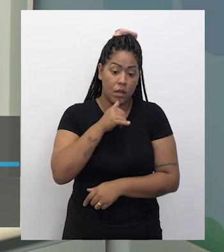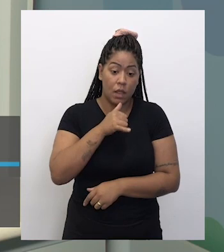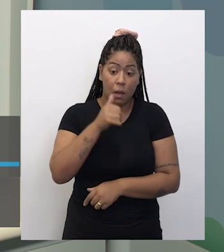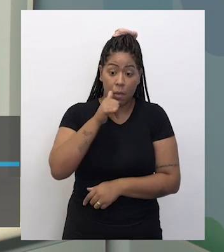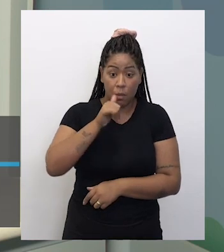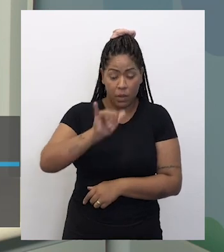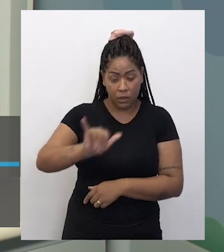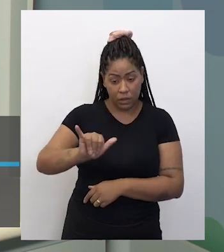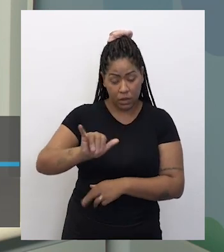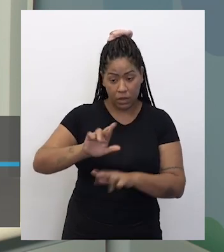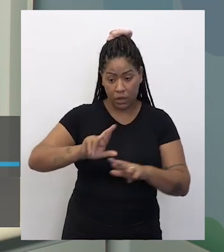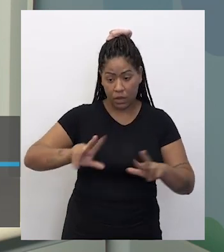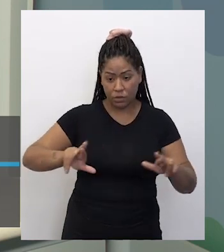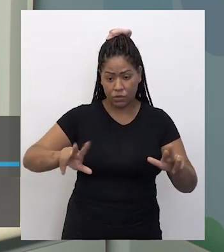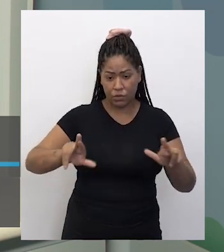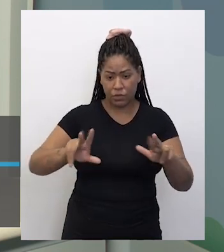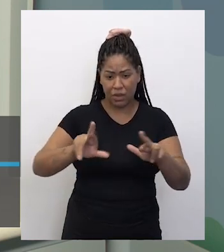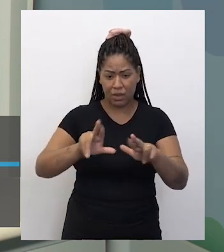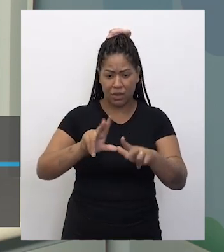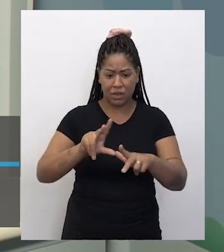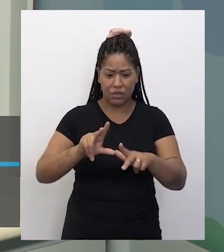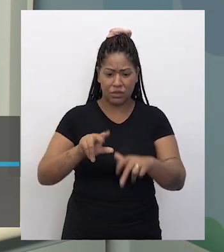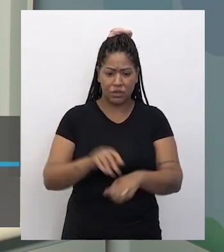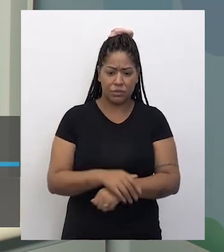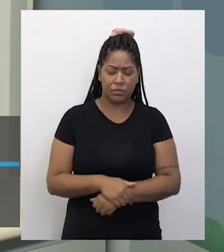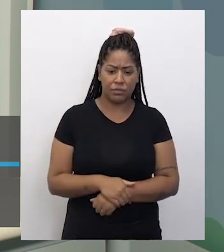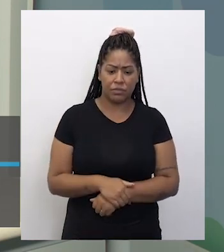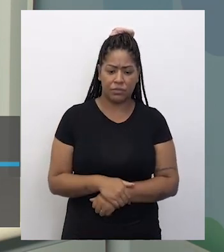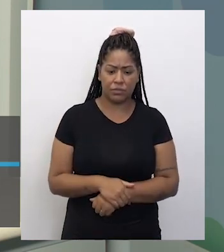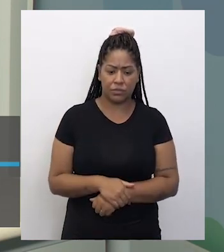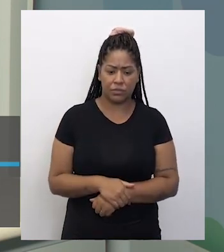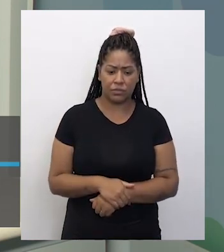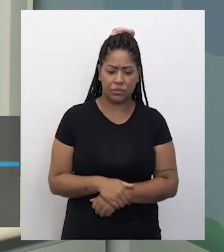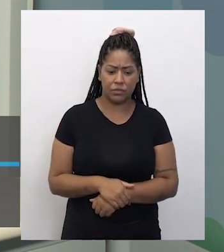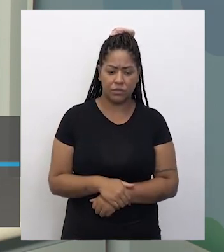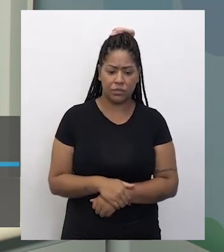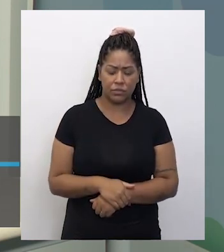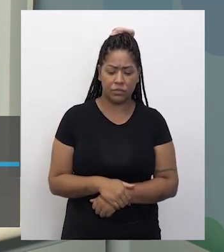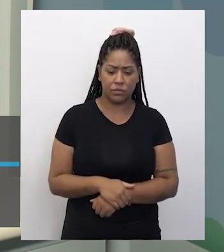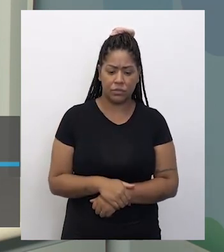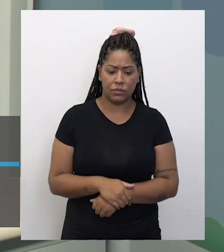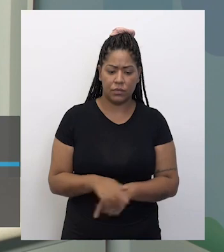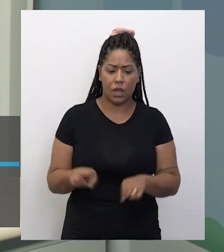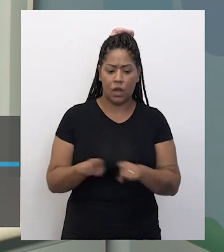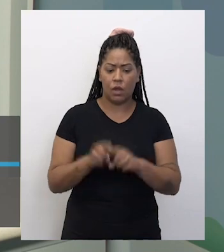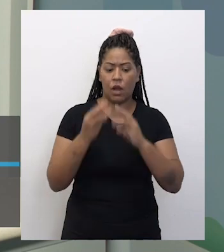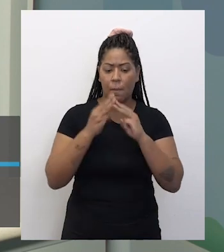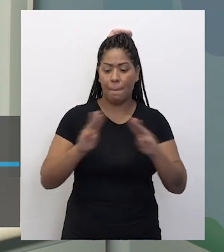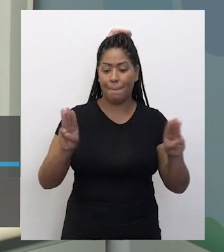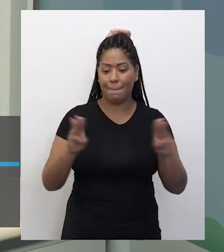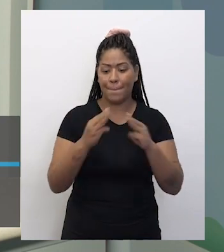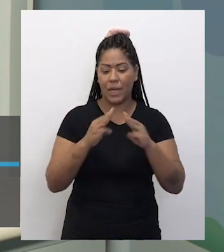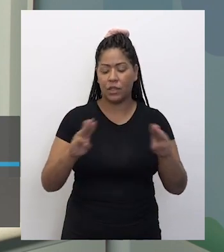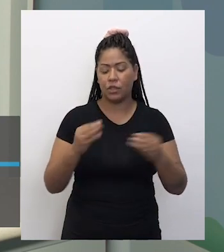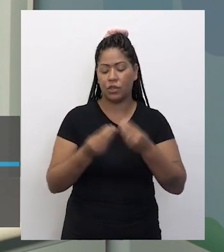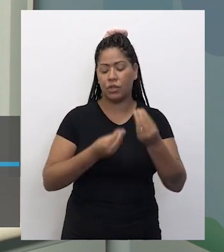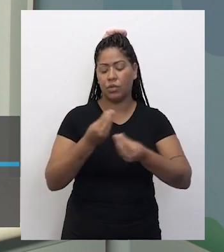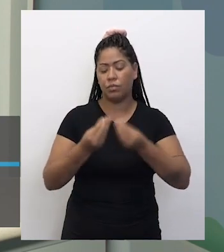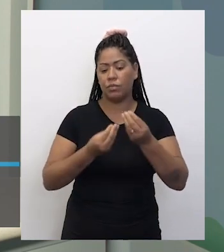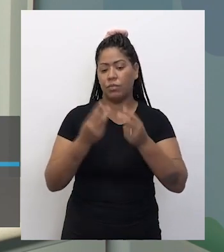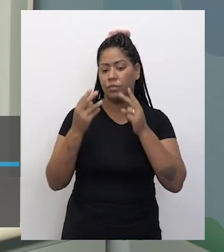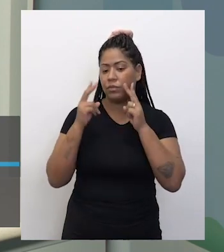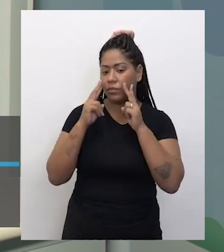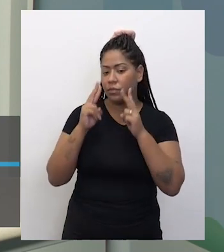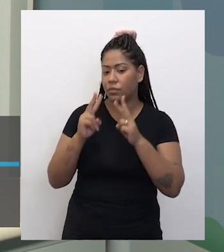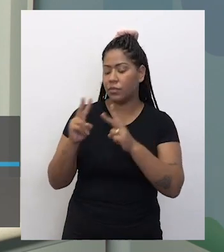uma definição específica. Eu vou voltar. Agora eu vou ler a definição de marketing para vocês. E já explico já para vocês entenderem bem esse